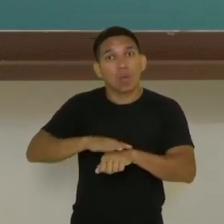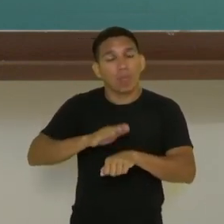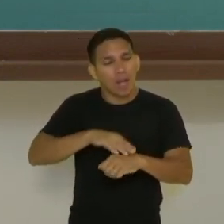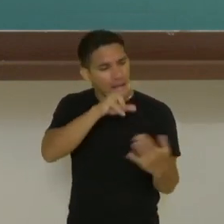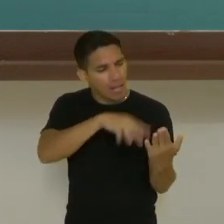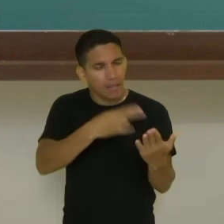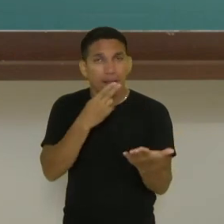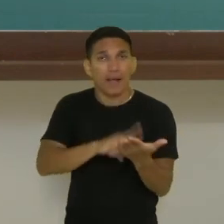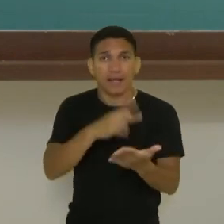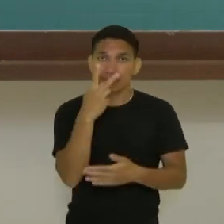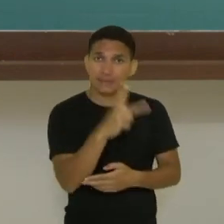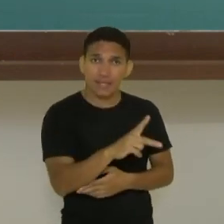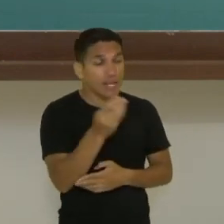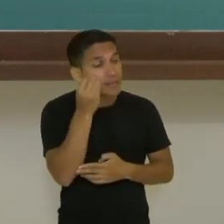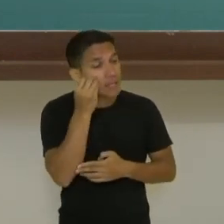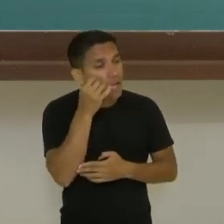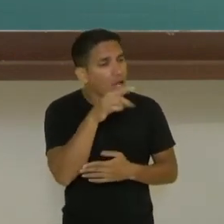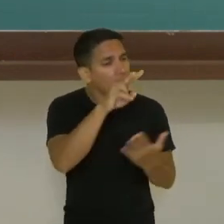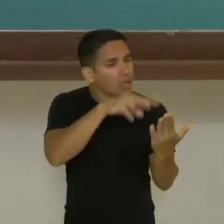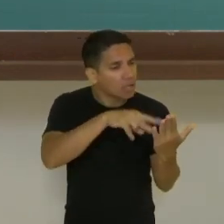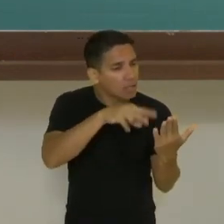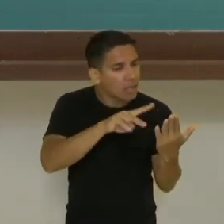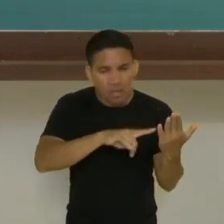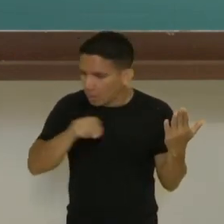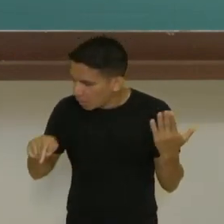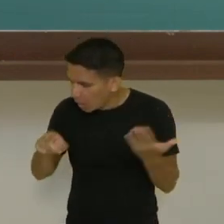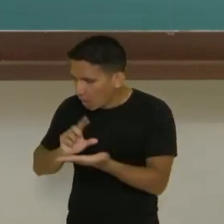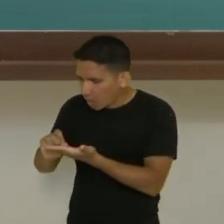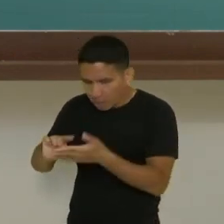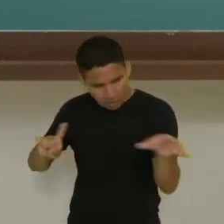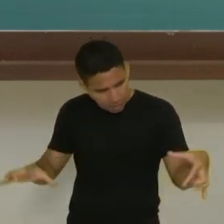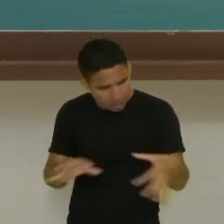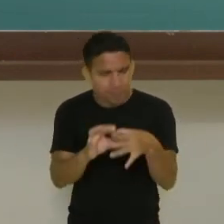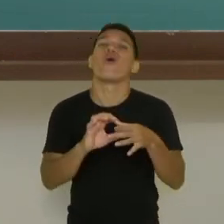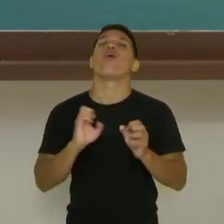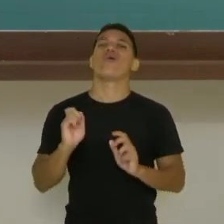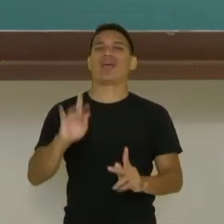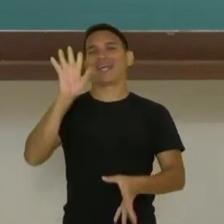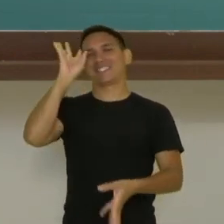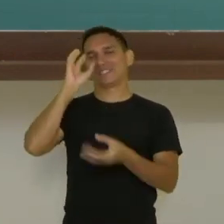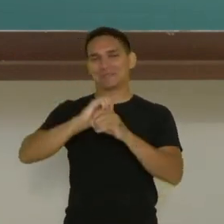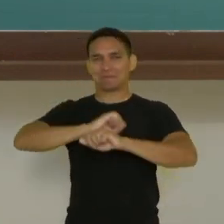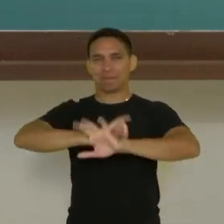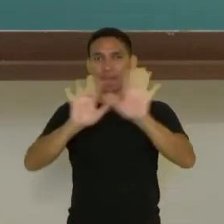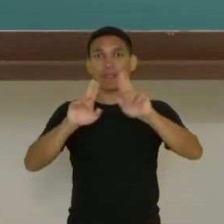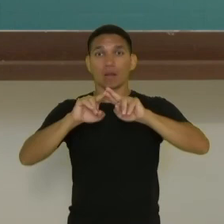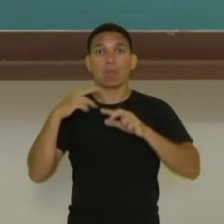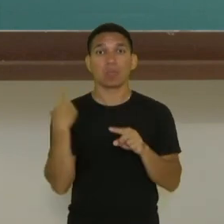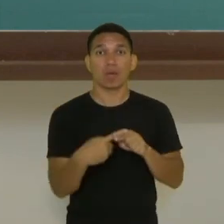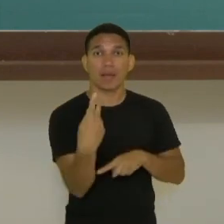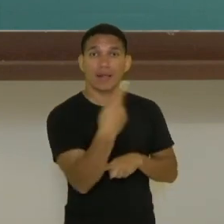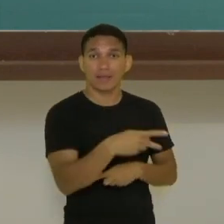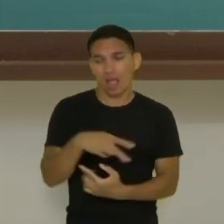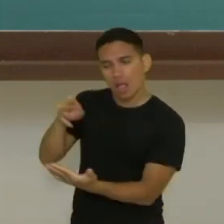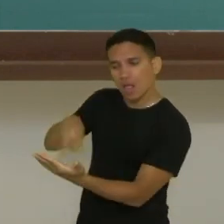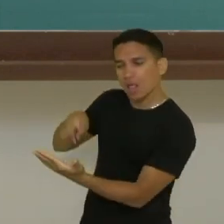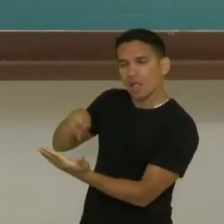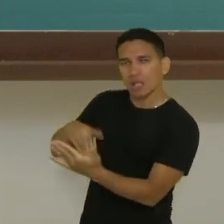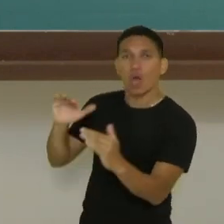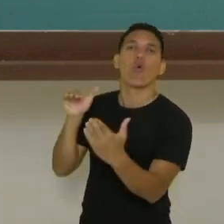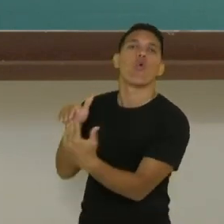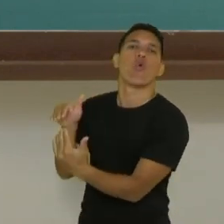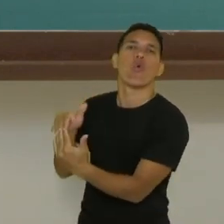busque resgatar o artigo ao qual ele fazia parte, tá? Então, cuja leitora concorda com o articulista